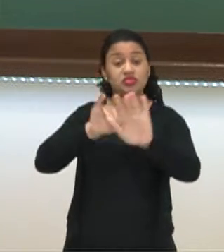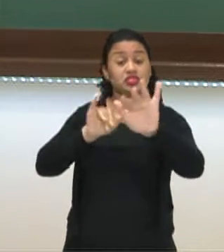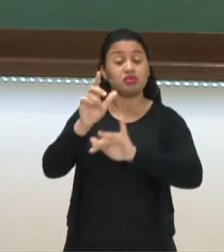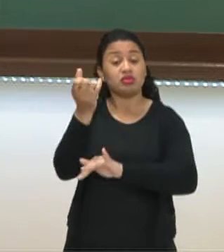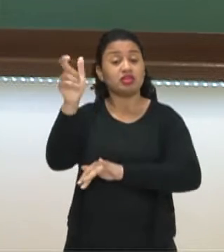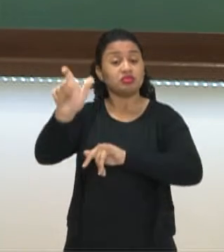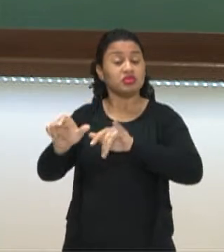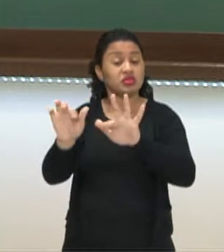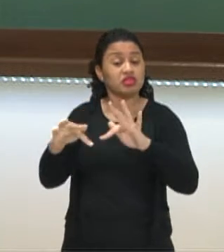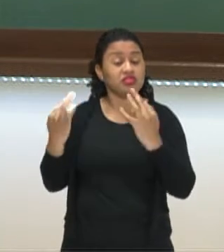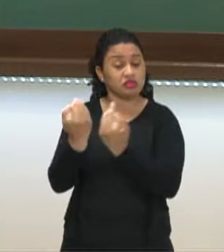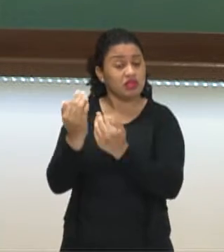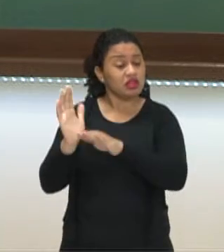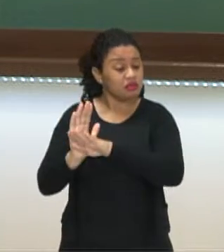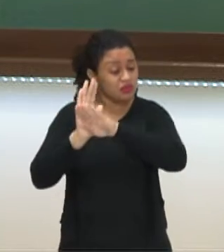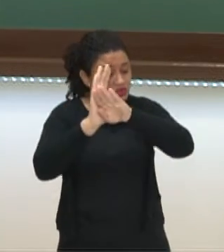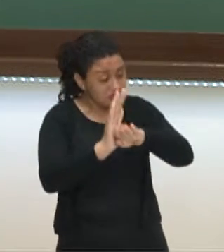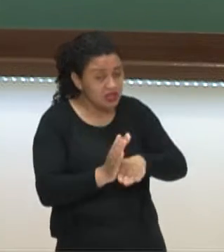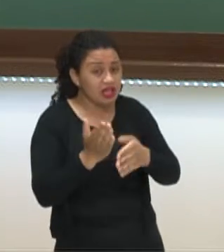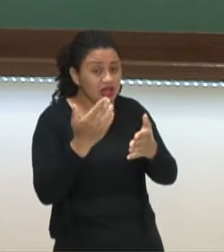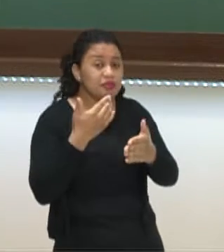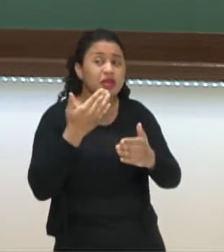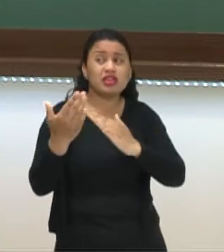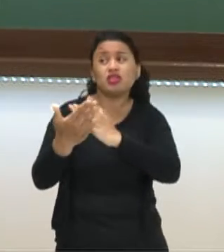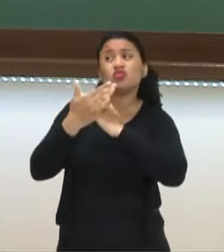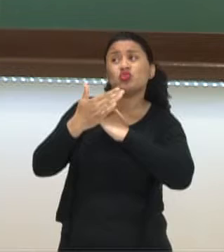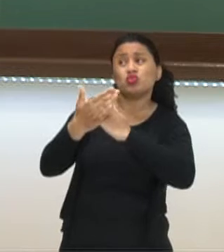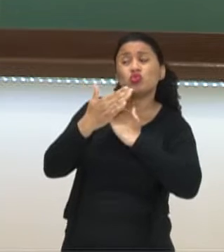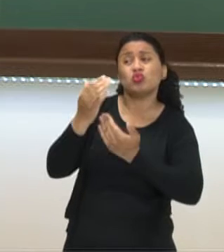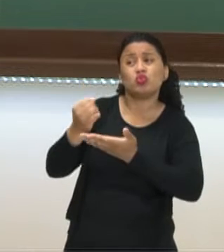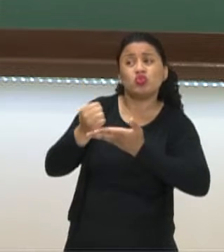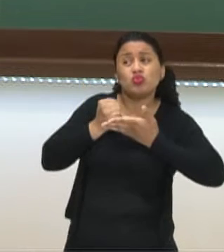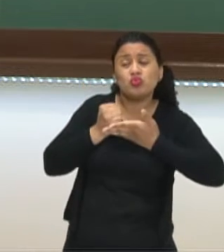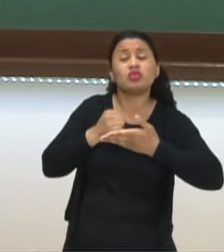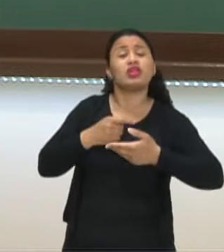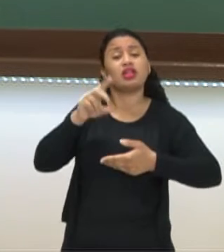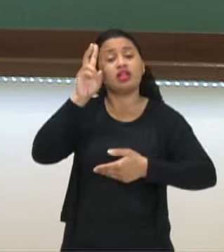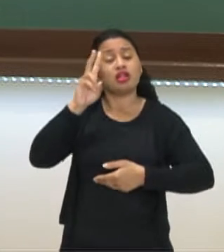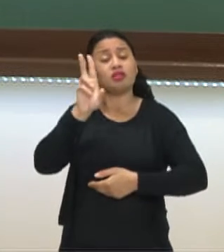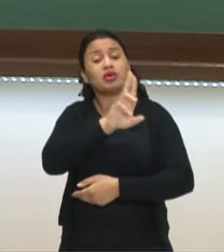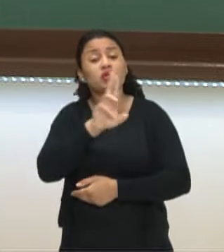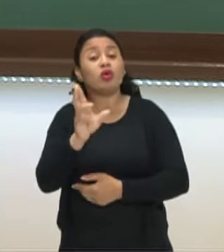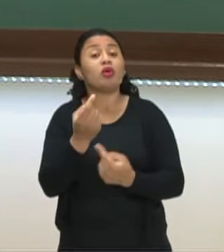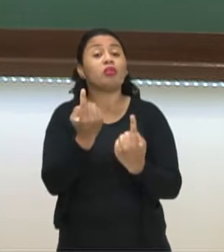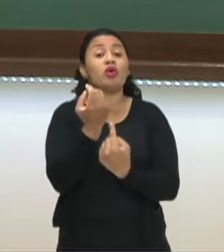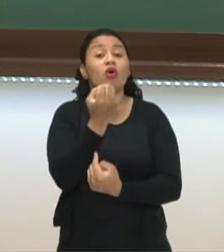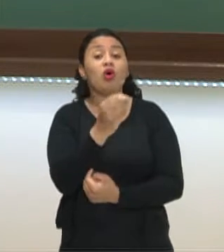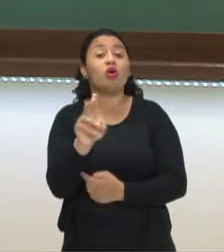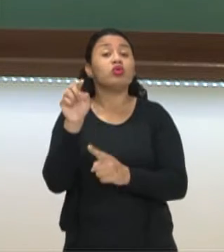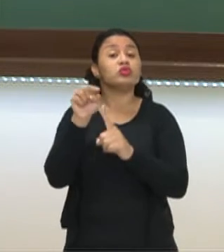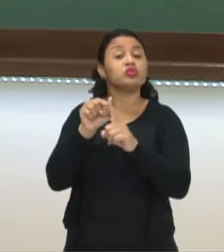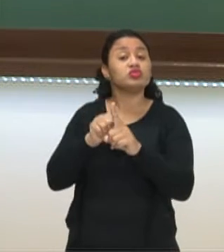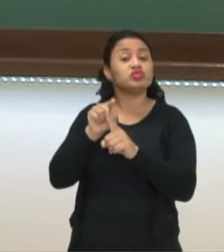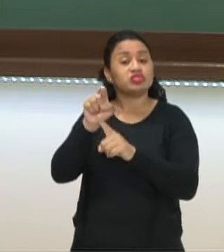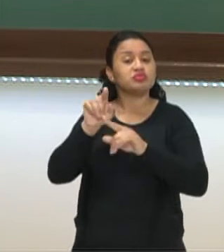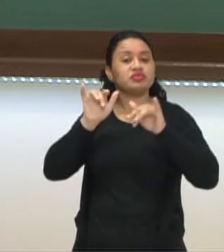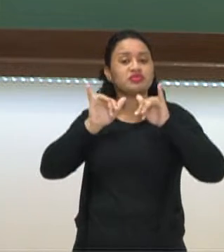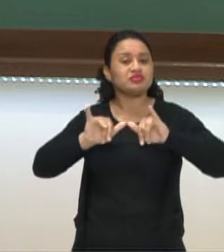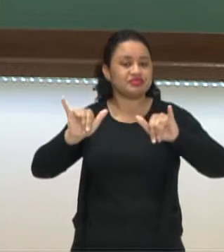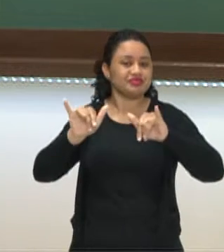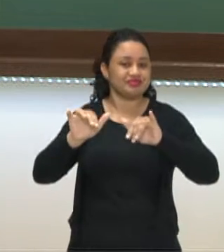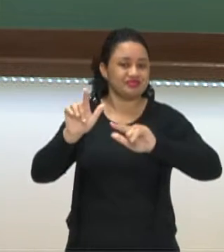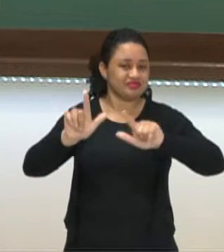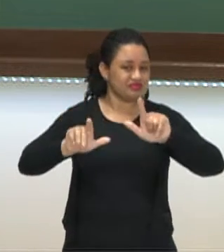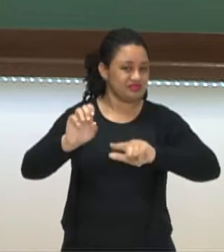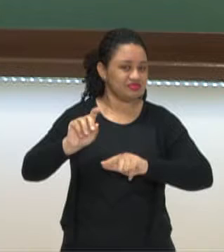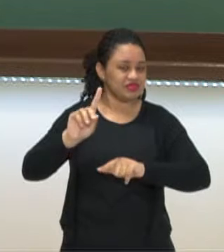que possa te ajudar a lembrar qual é o nome ou estilo desse programa aí,